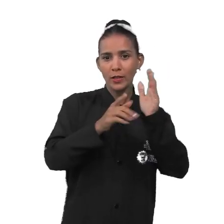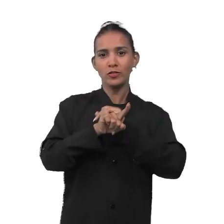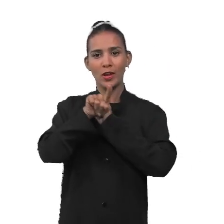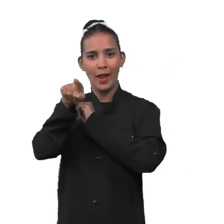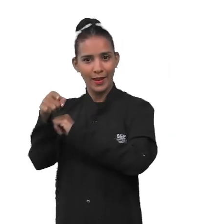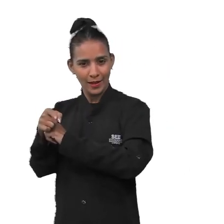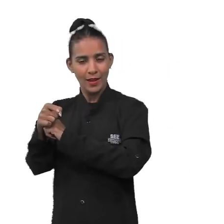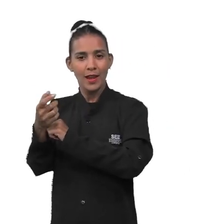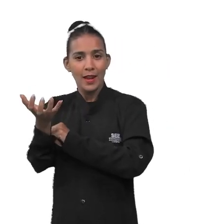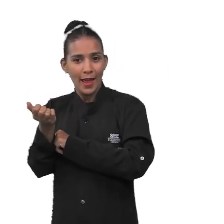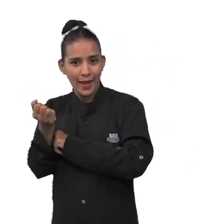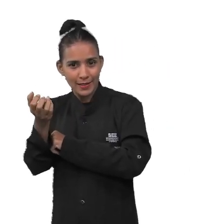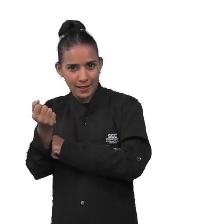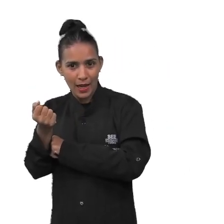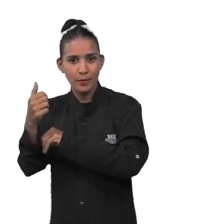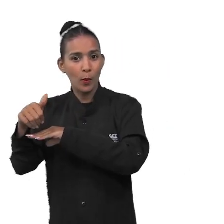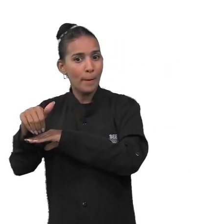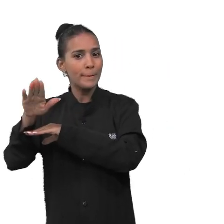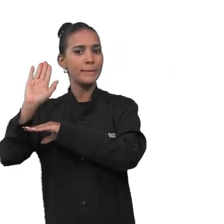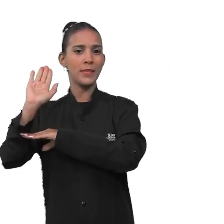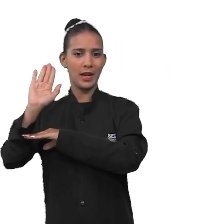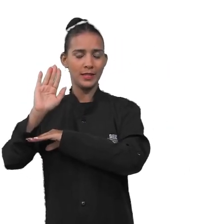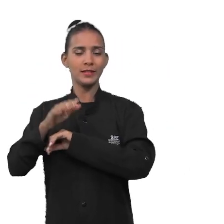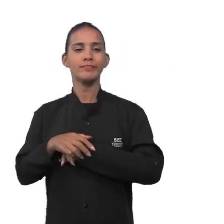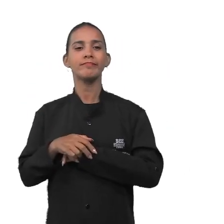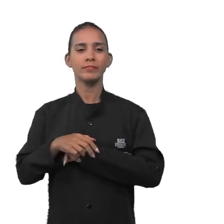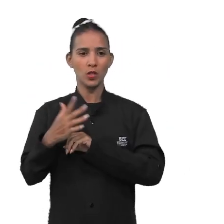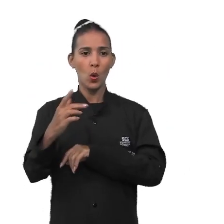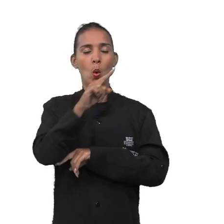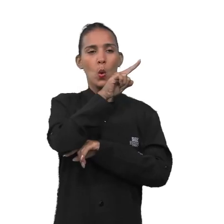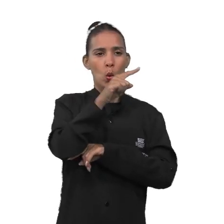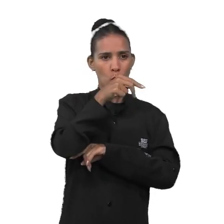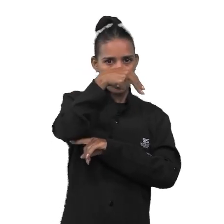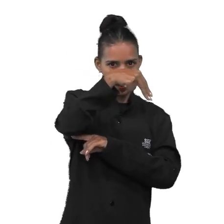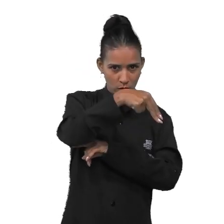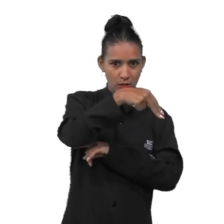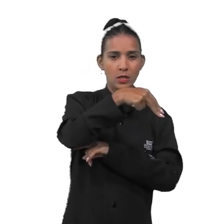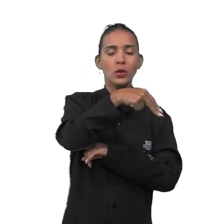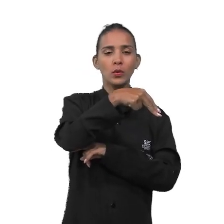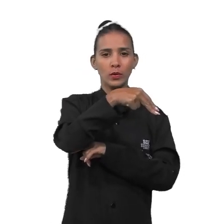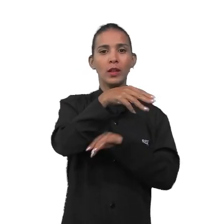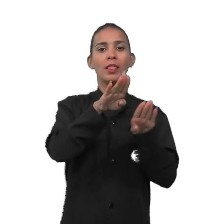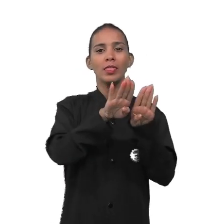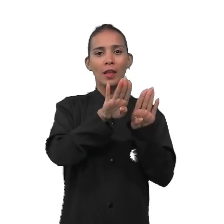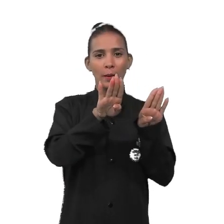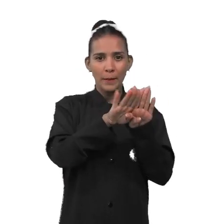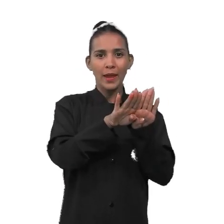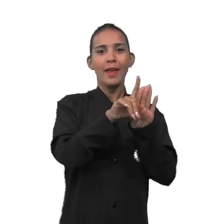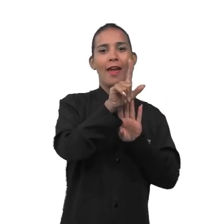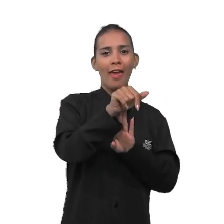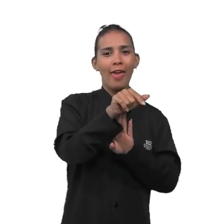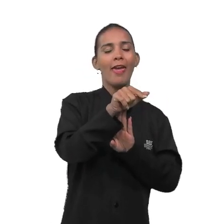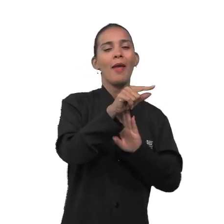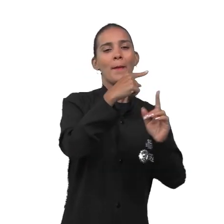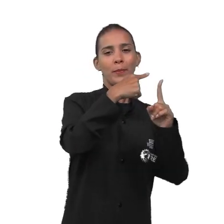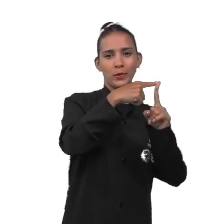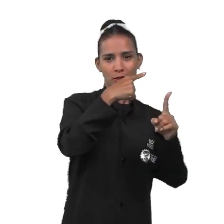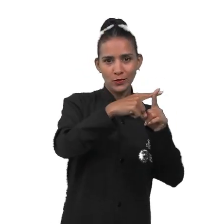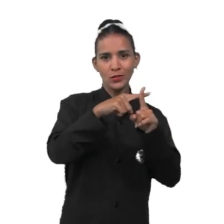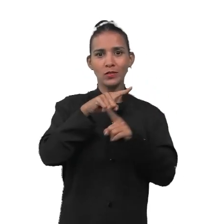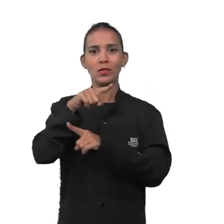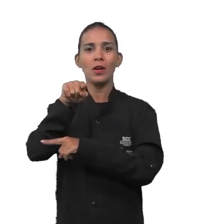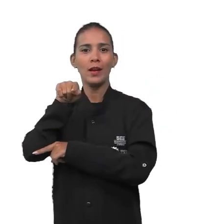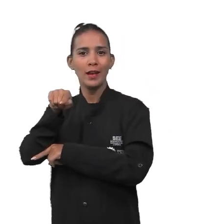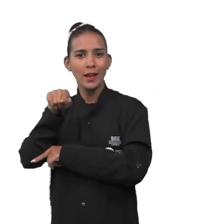anteriormente, o zinco ele se comporta como cátodo e o cobre como ânodo, perfeito? Então vamos